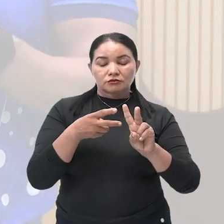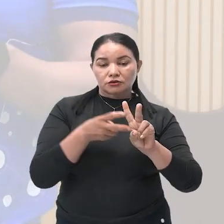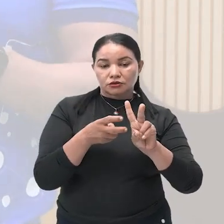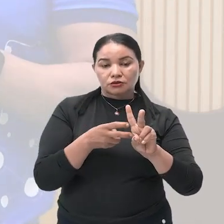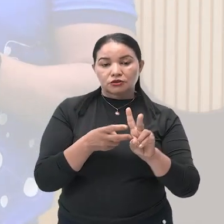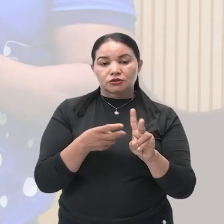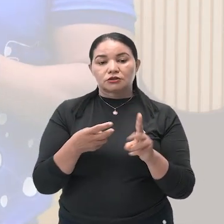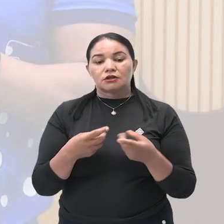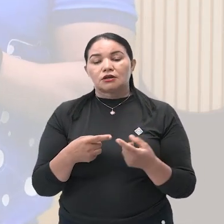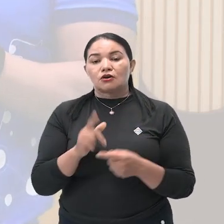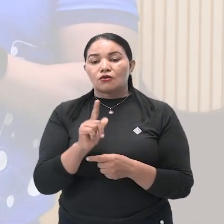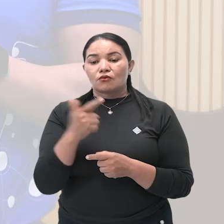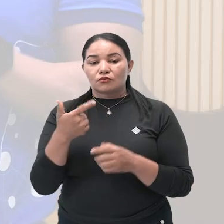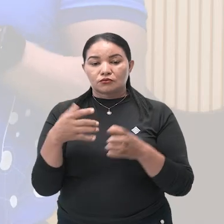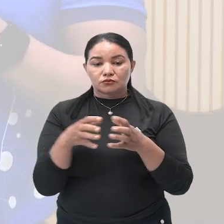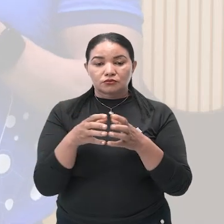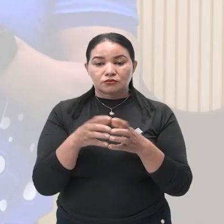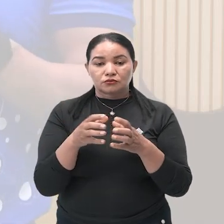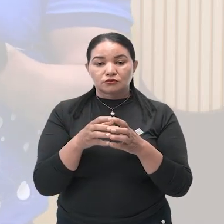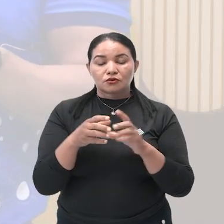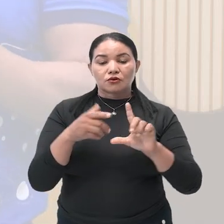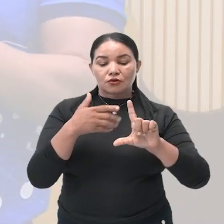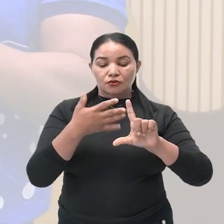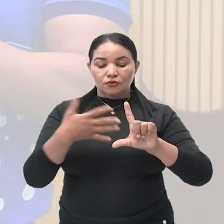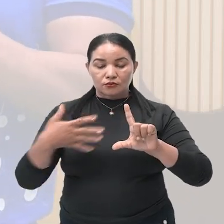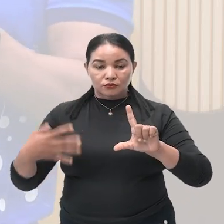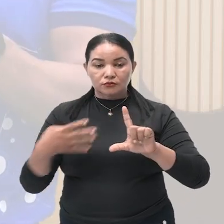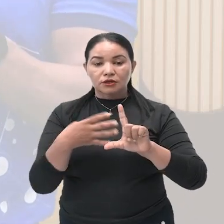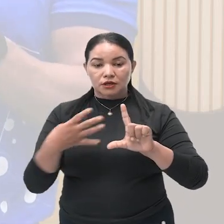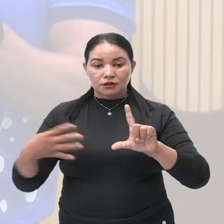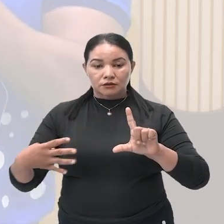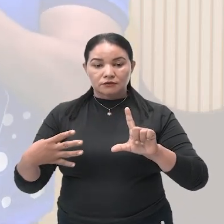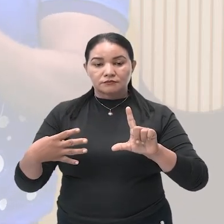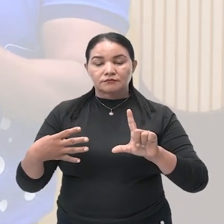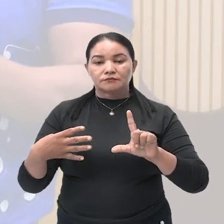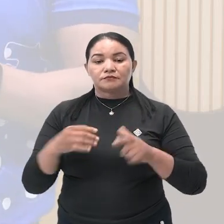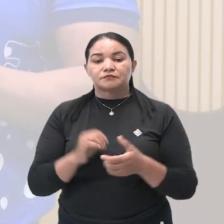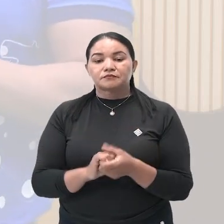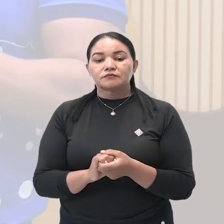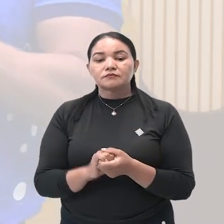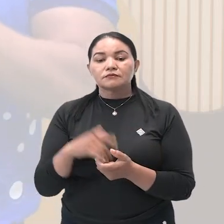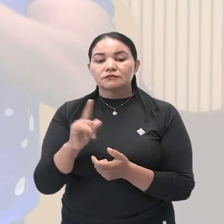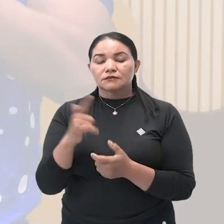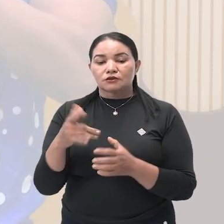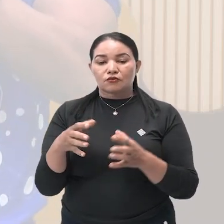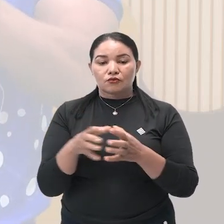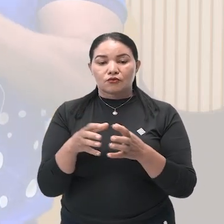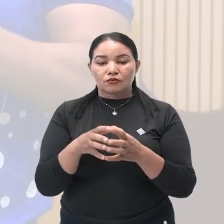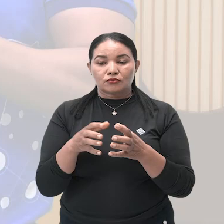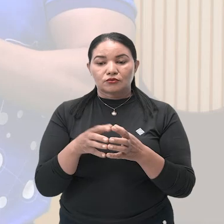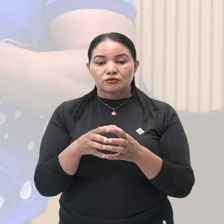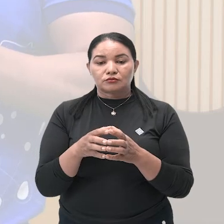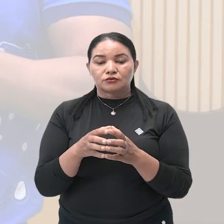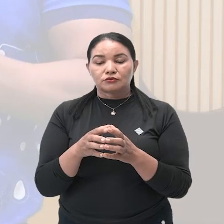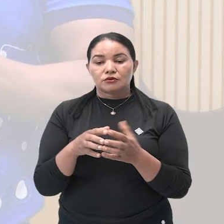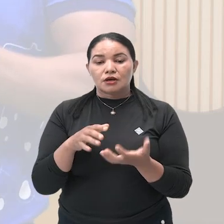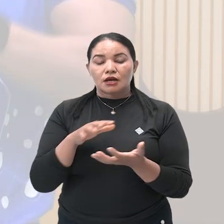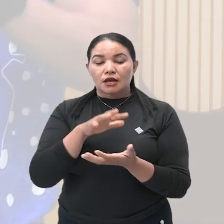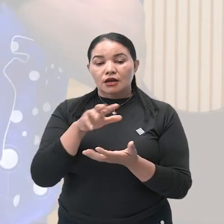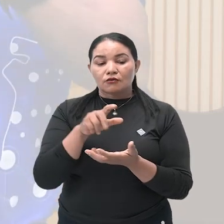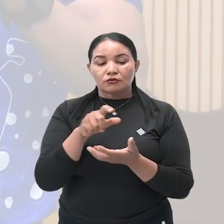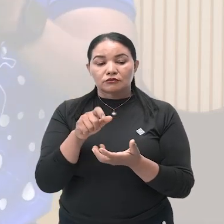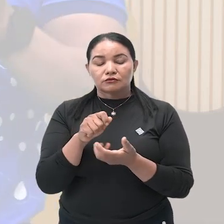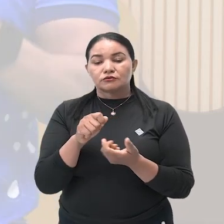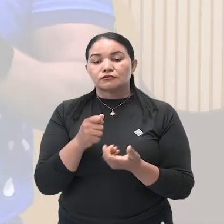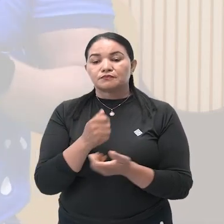movimento da comunidade LGBTQIAPN+, a gente tem os movimentos ecológicos, que